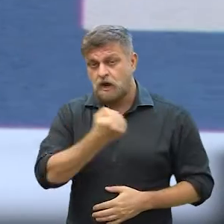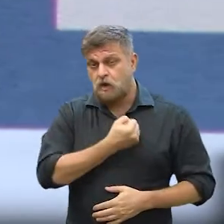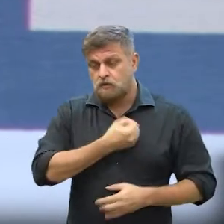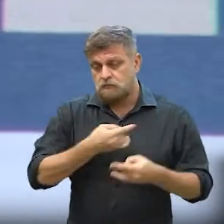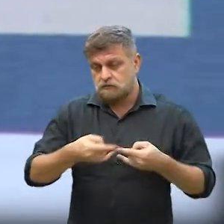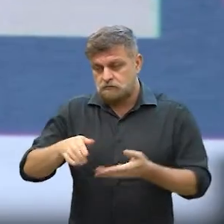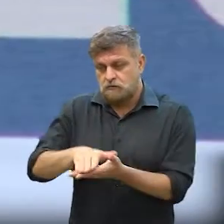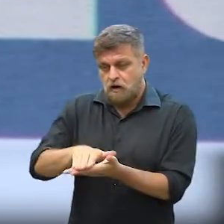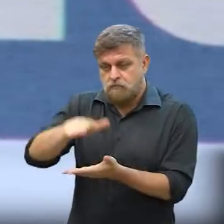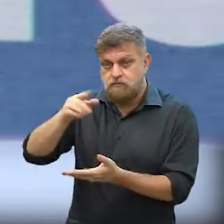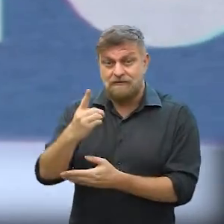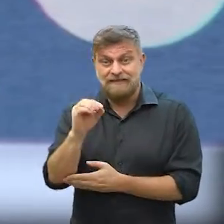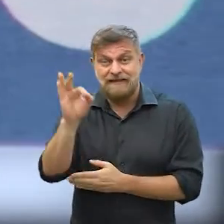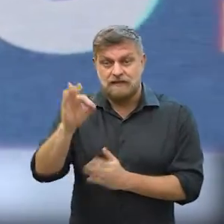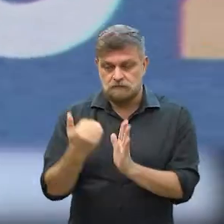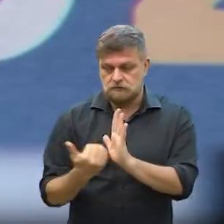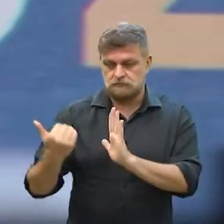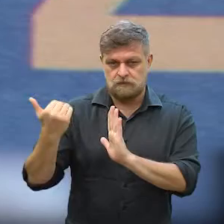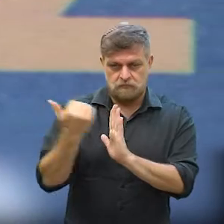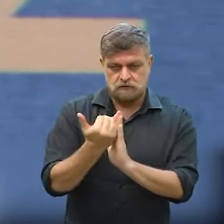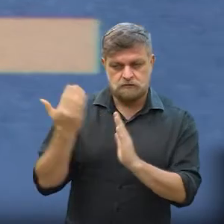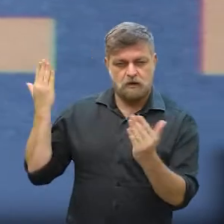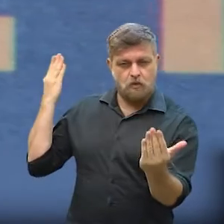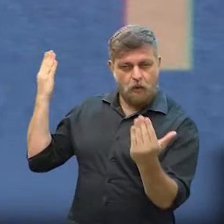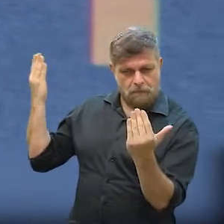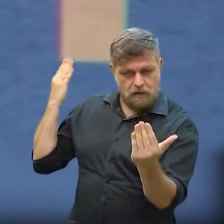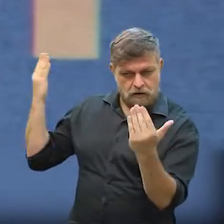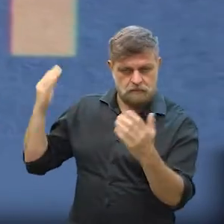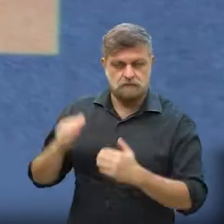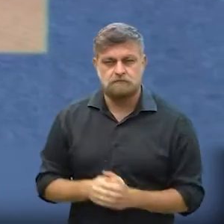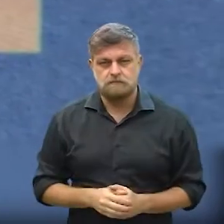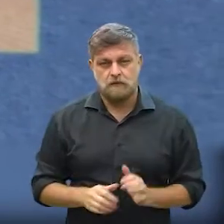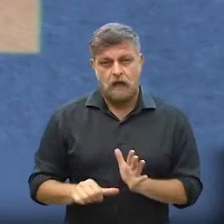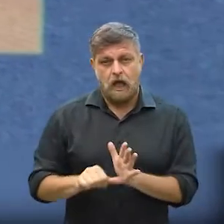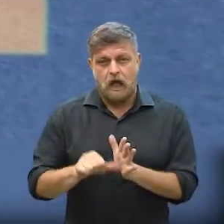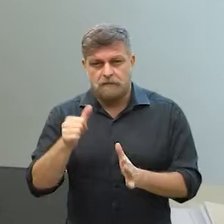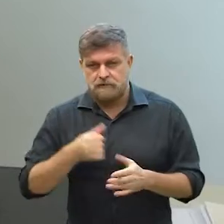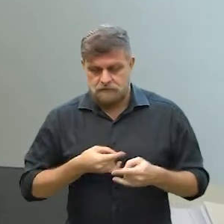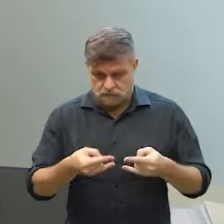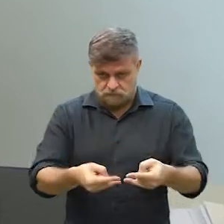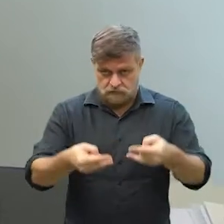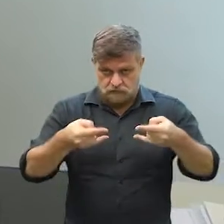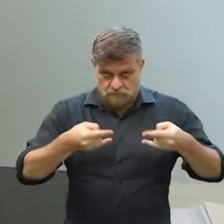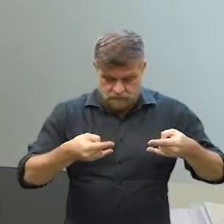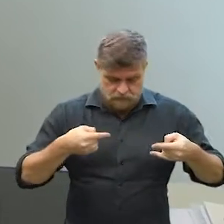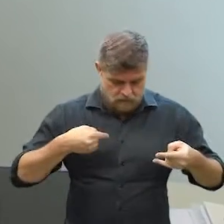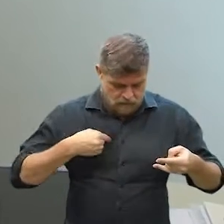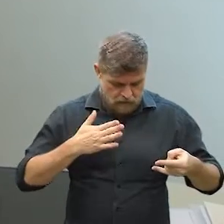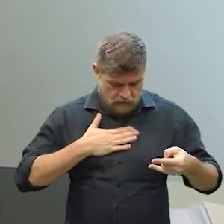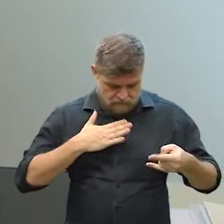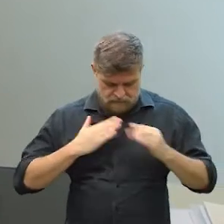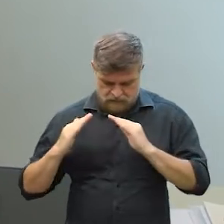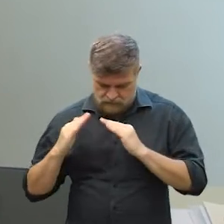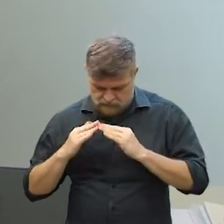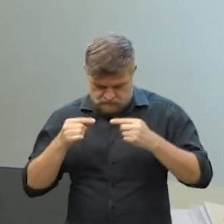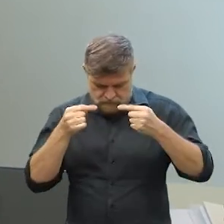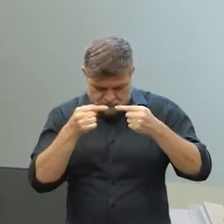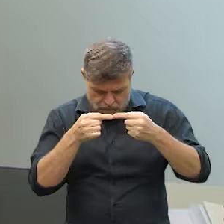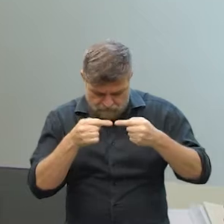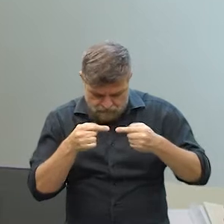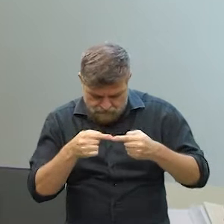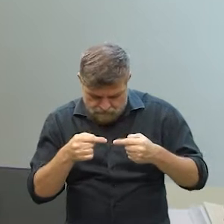carnês distribuídos aumentou em 10 por cento em relação ao ano passado primeiro você conferir se o carnê referente